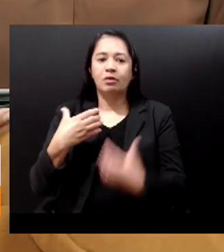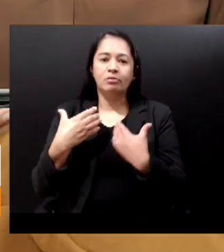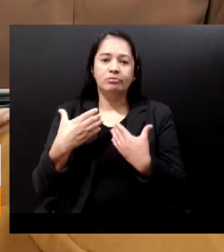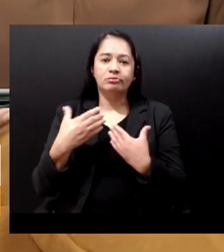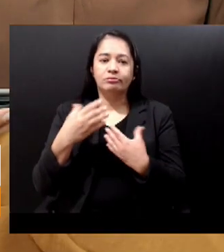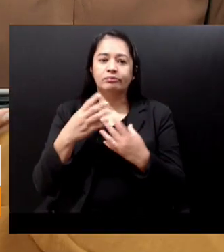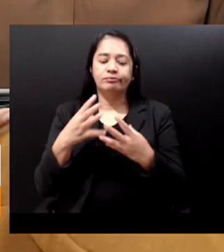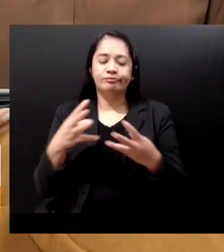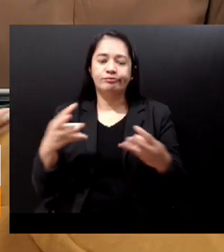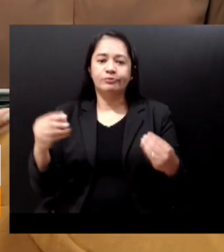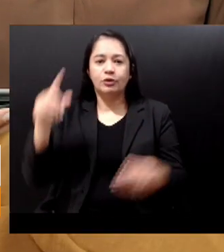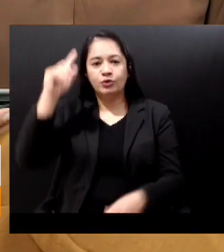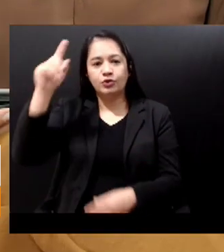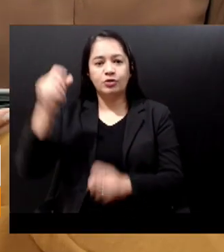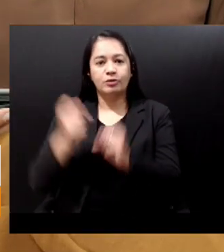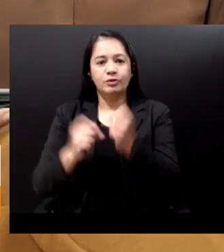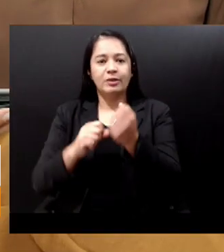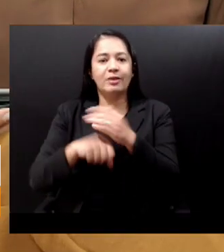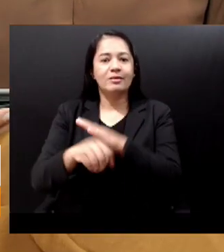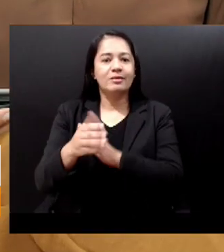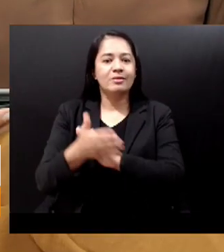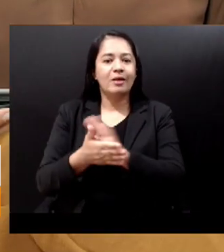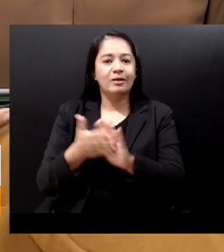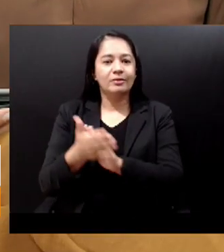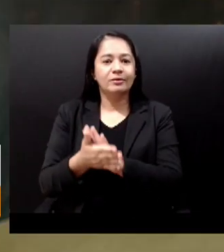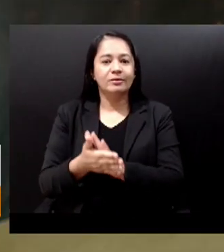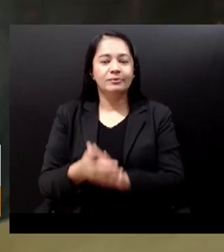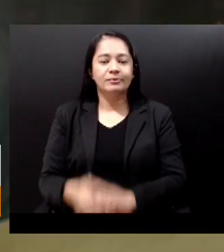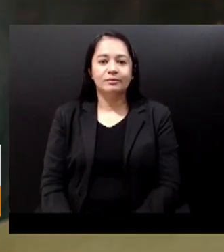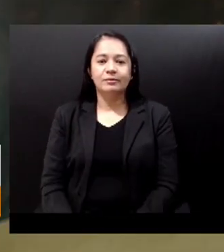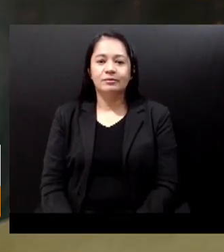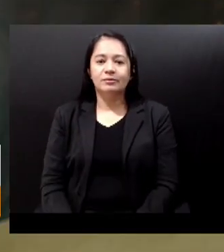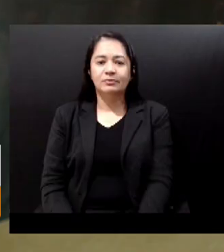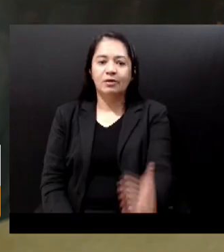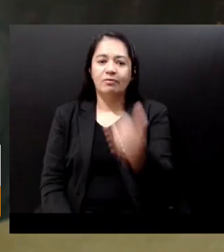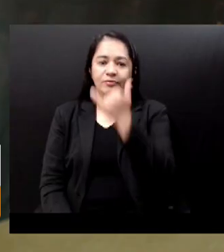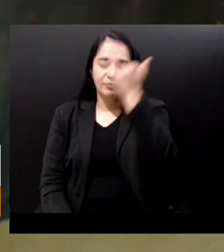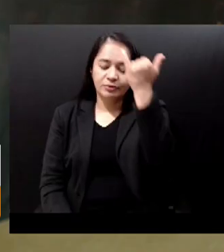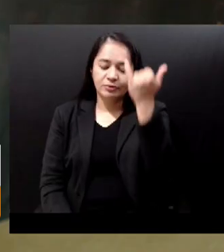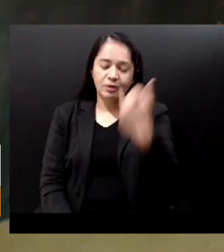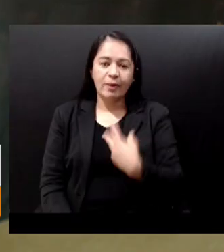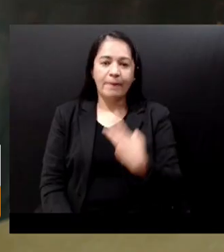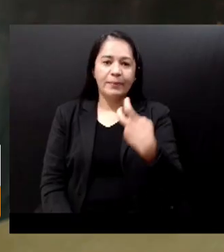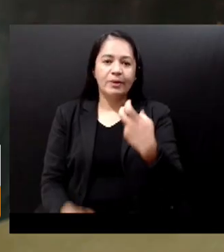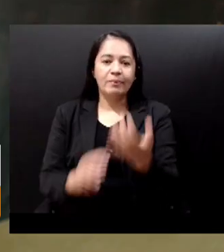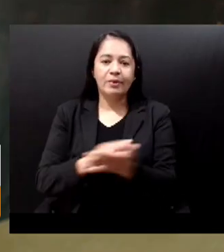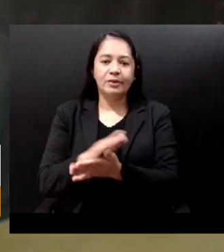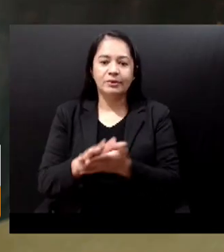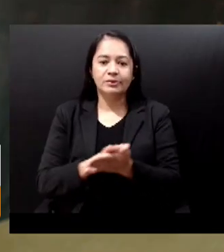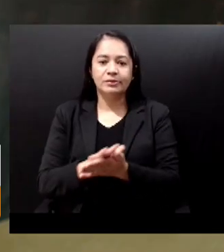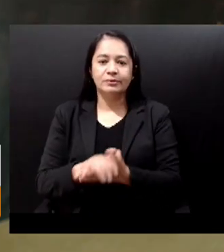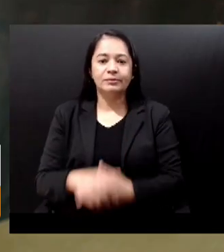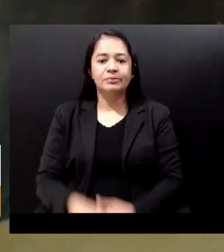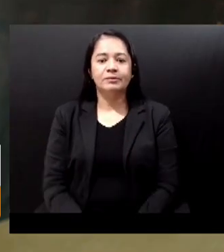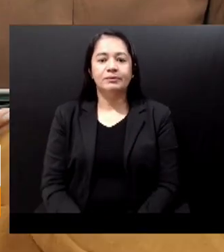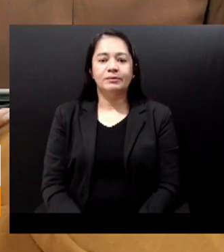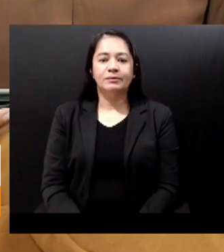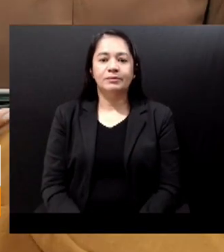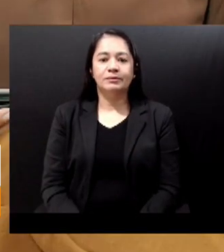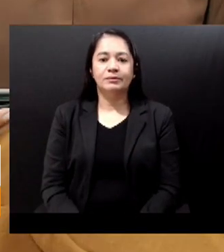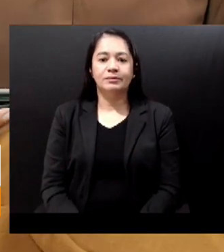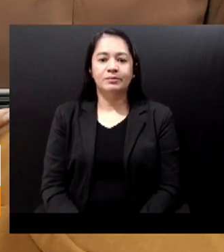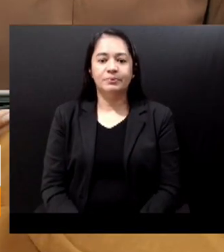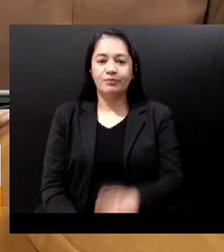fazer exercício e sem se movimentar. Frustrado, sem perceber que essa frustração vem por conta da autossabotagem, né, Marina? Sim,